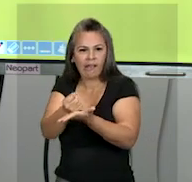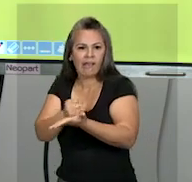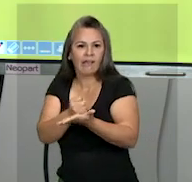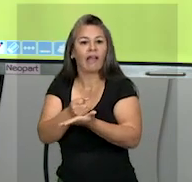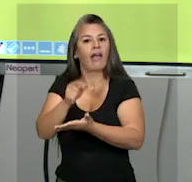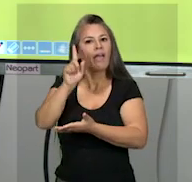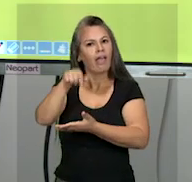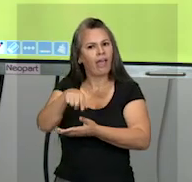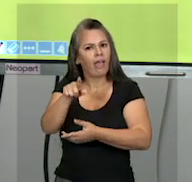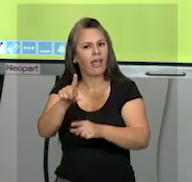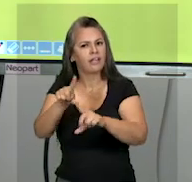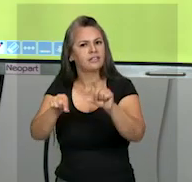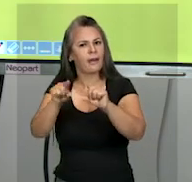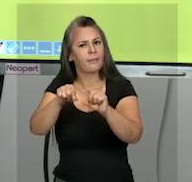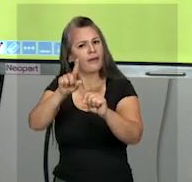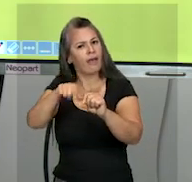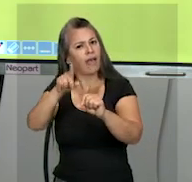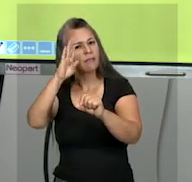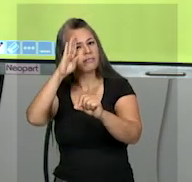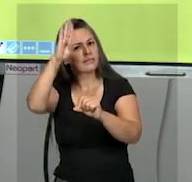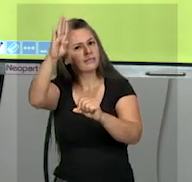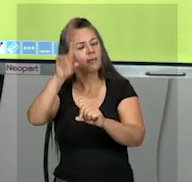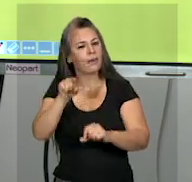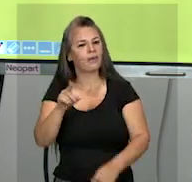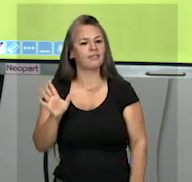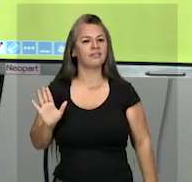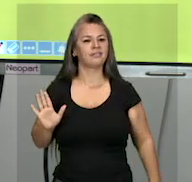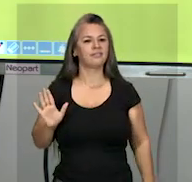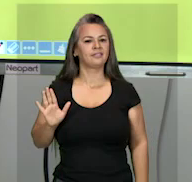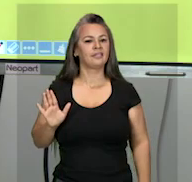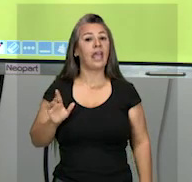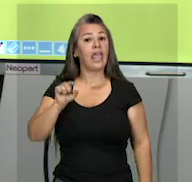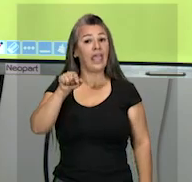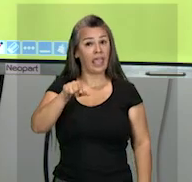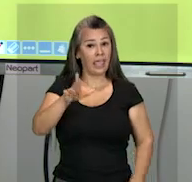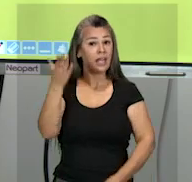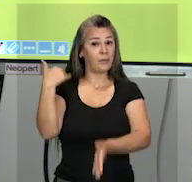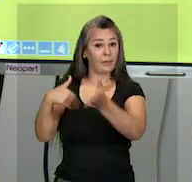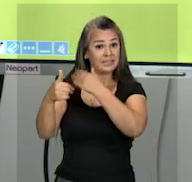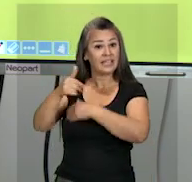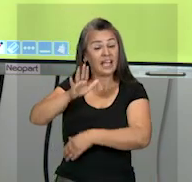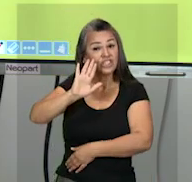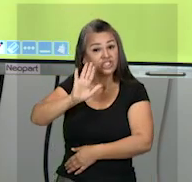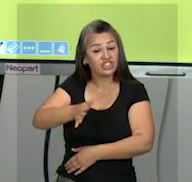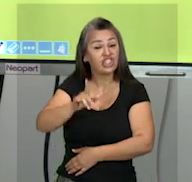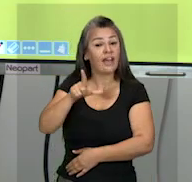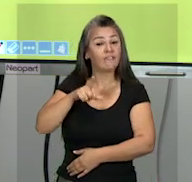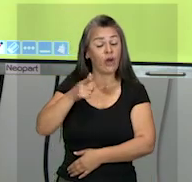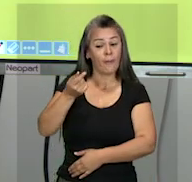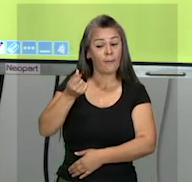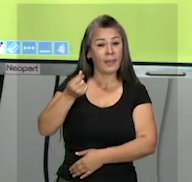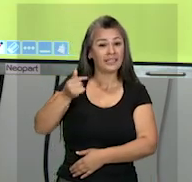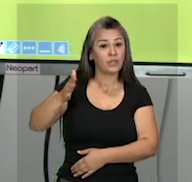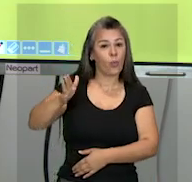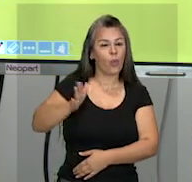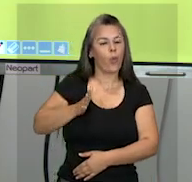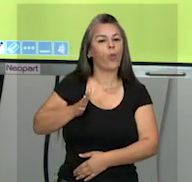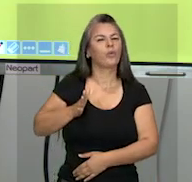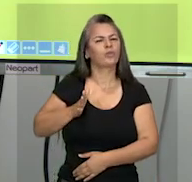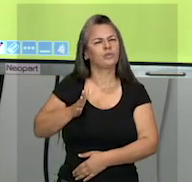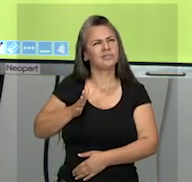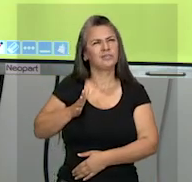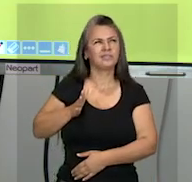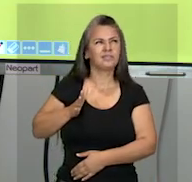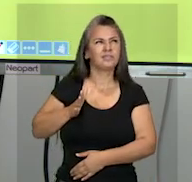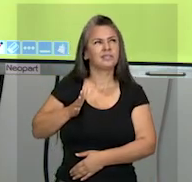o Japão sempre aparece como um dos principais países. Inclusive, o Japão já foi o país mais rico da Ásia. Acabou de deixar de ser o país mais rico, tem quase